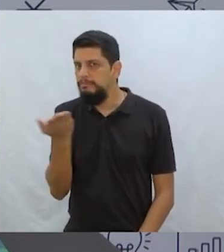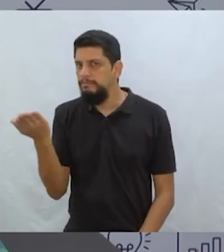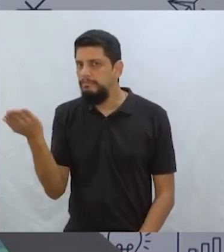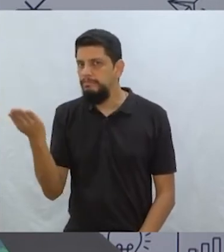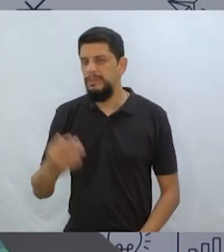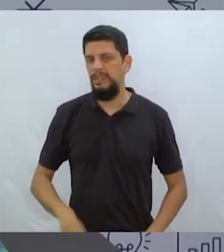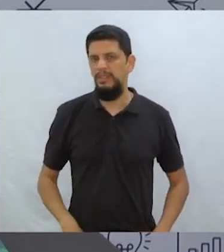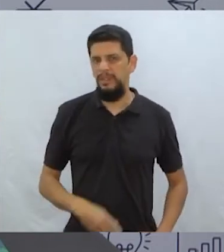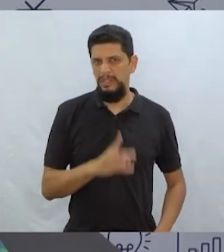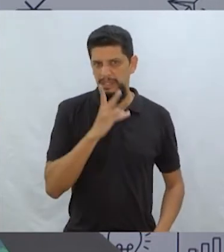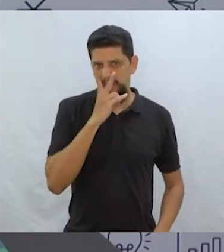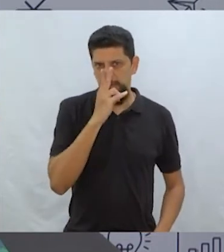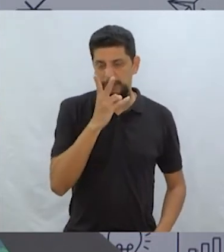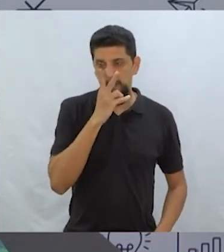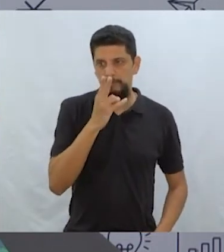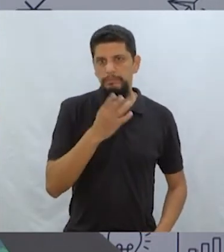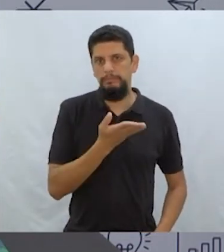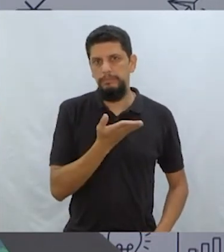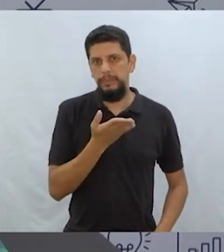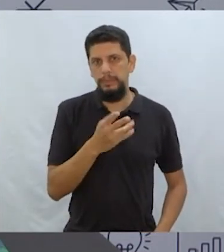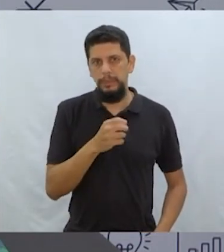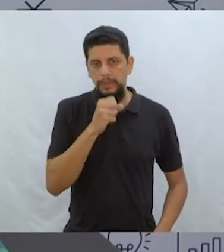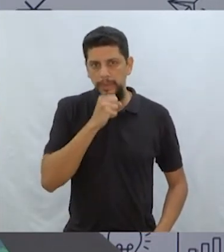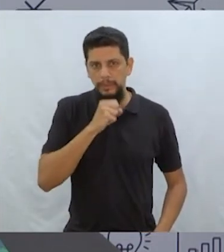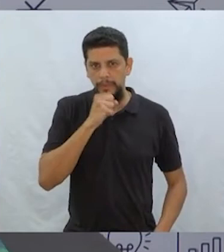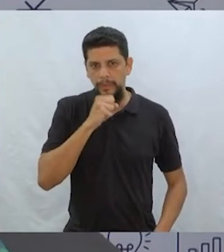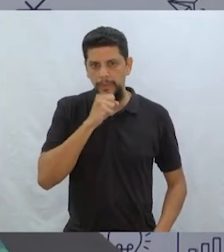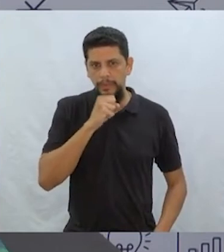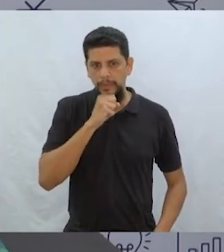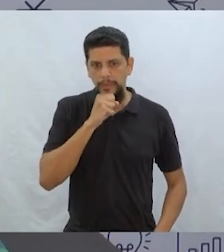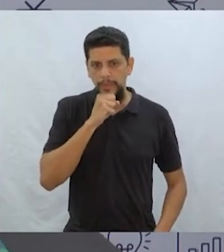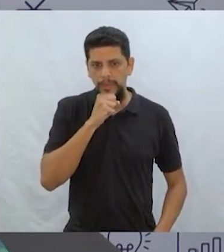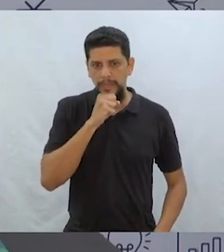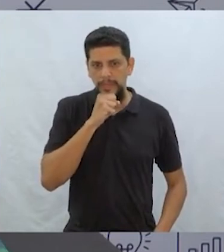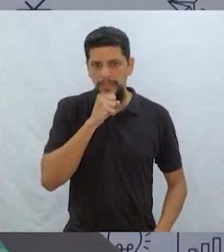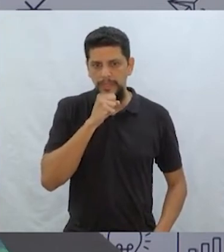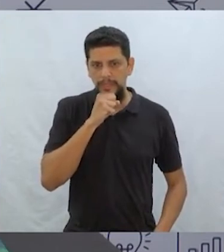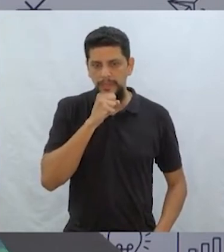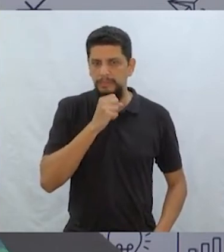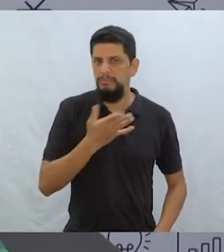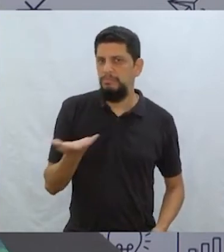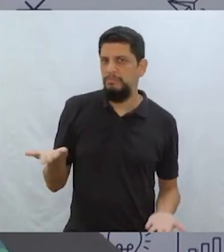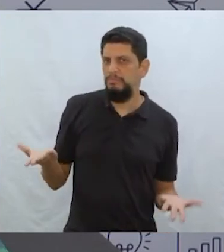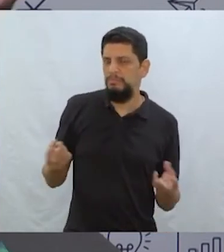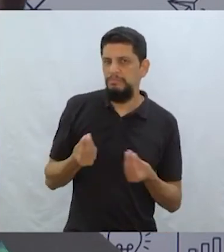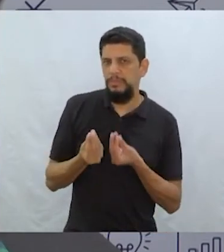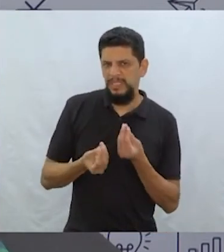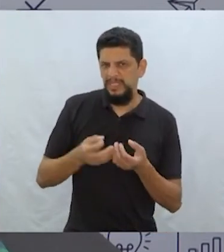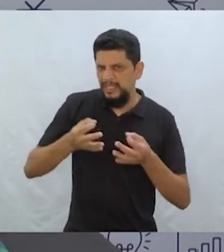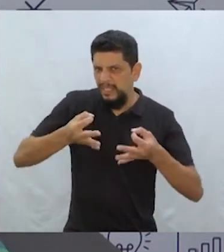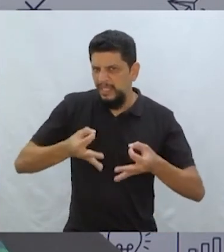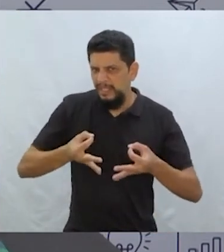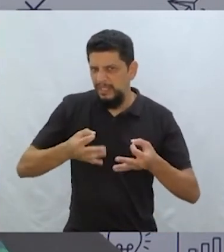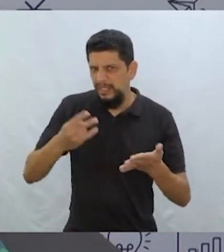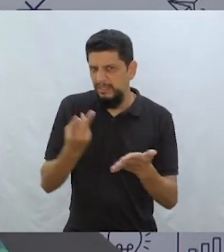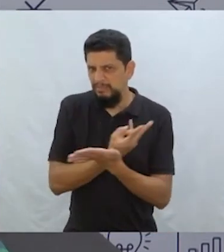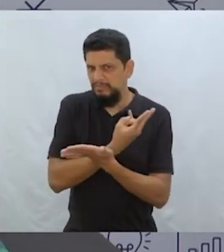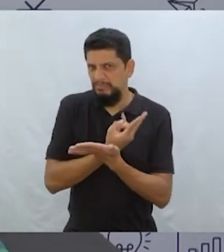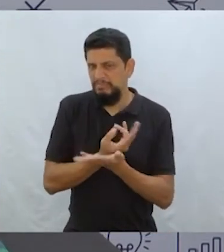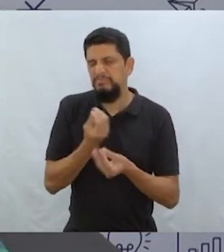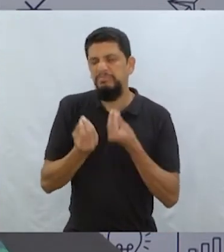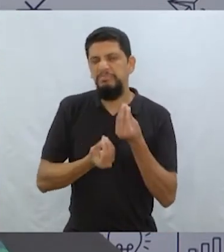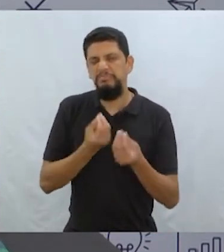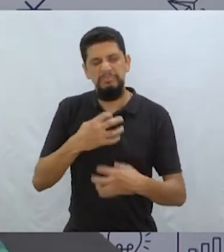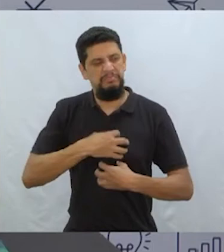acharam vocês acham que o bavor medes agiu certo você pensa que o